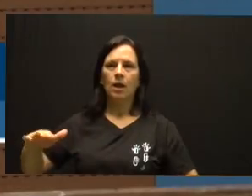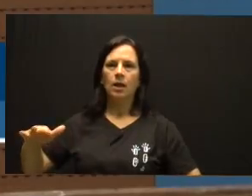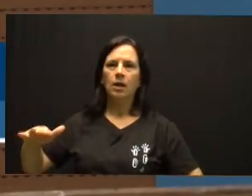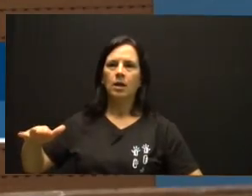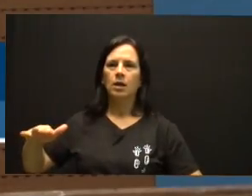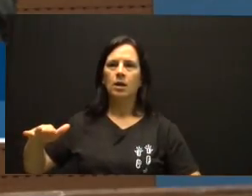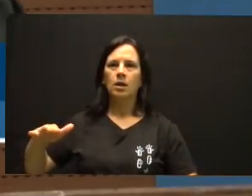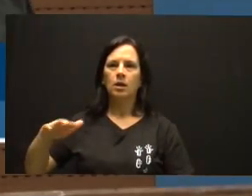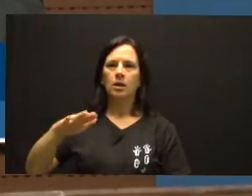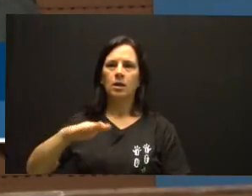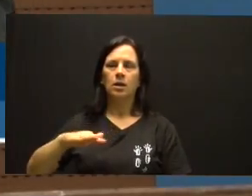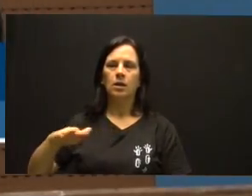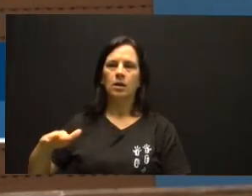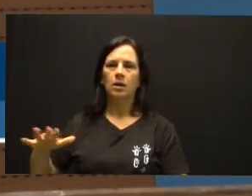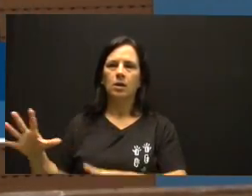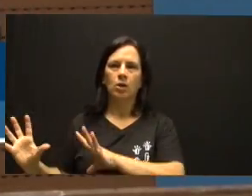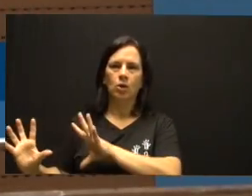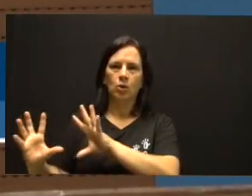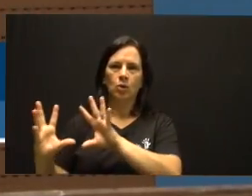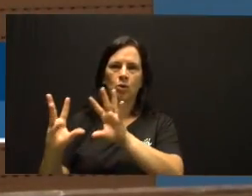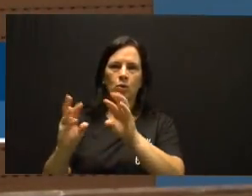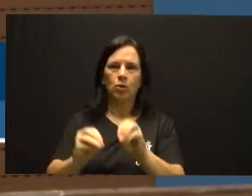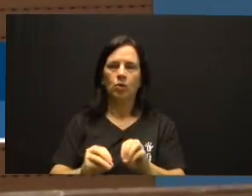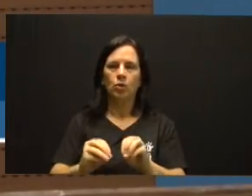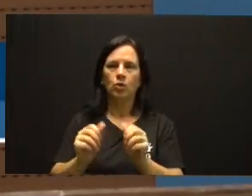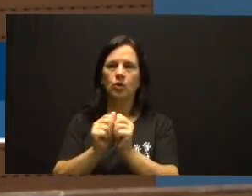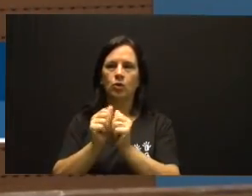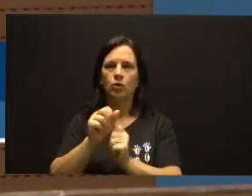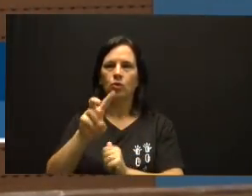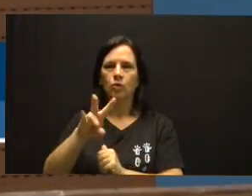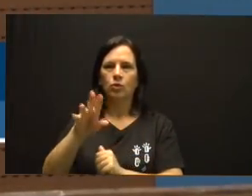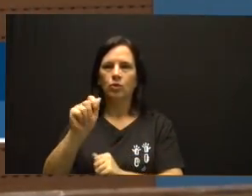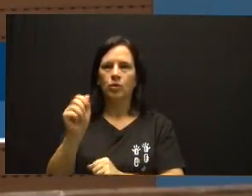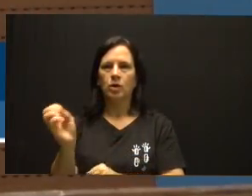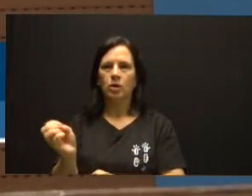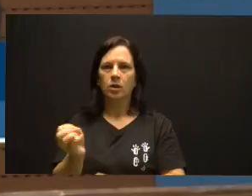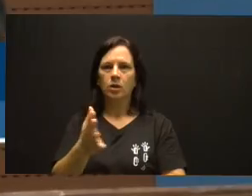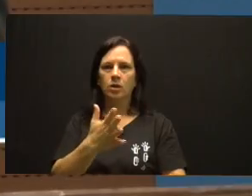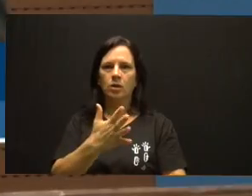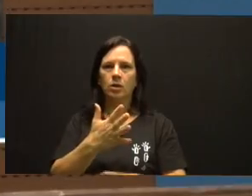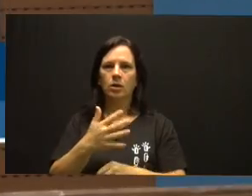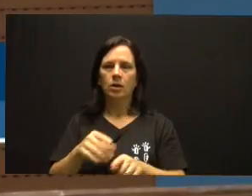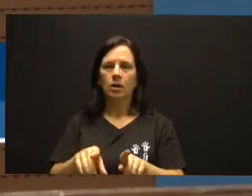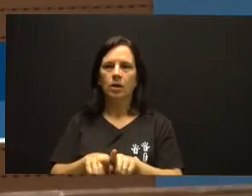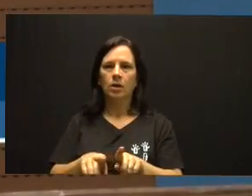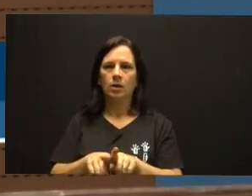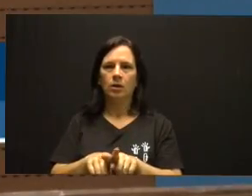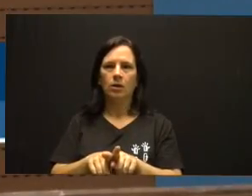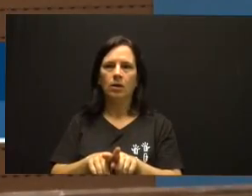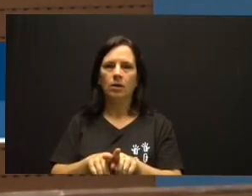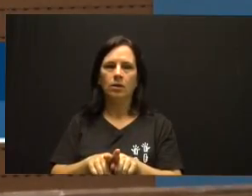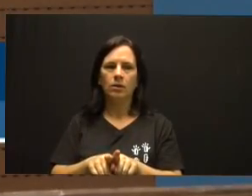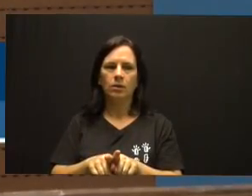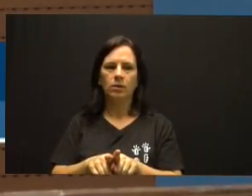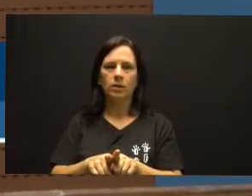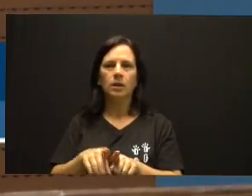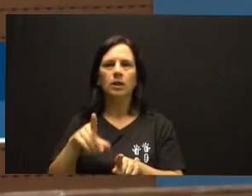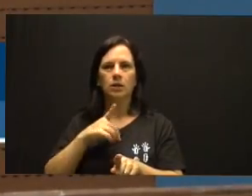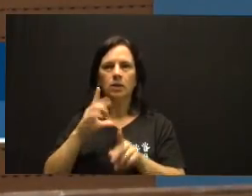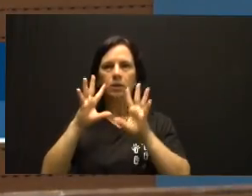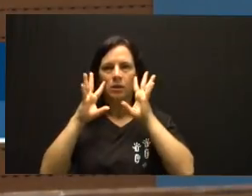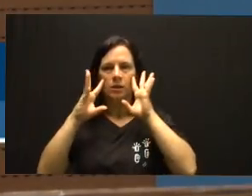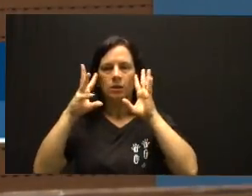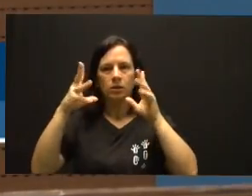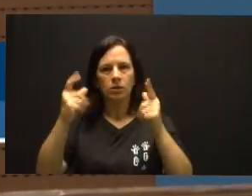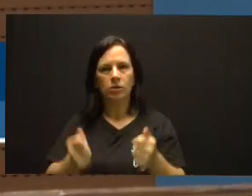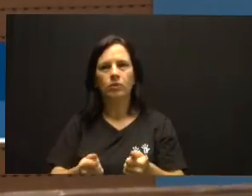atendida, ele junto com a comunidade toda da Vila Nova. Essa questão é muito séria, tem que ser resolvida,